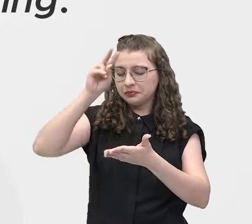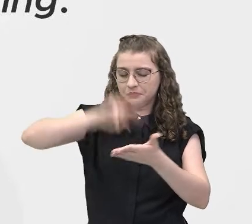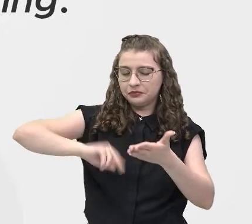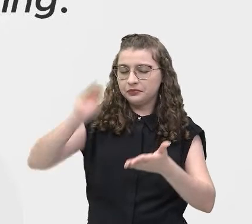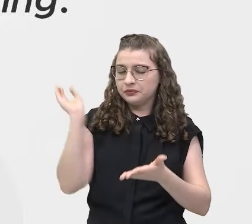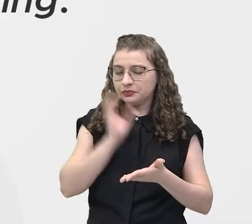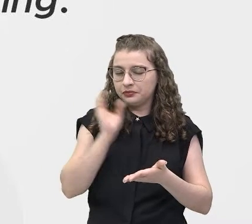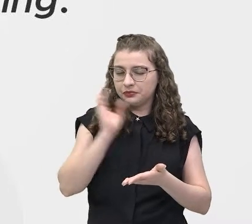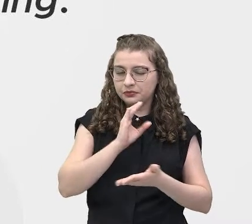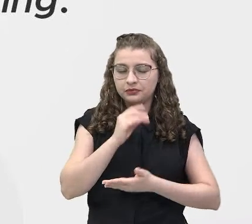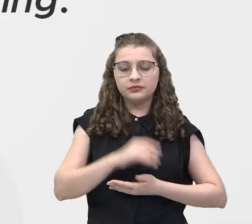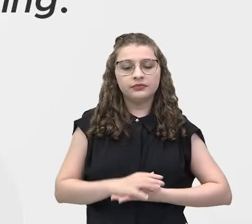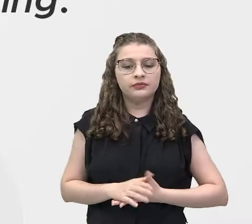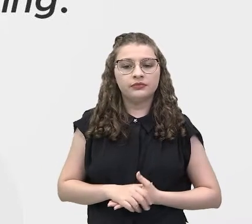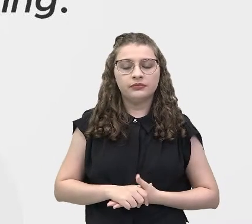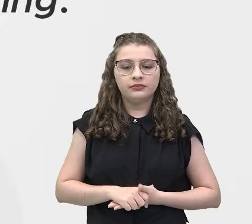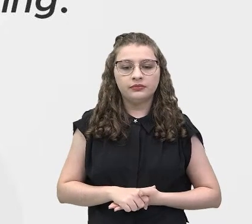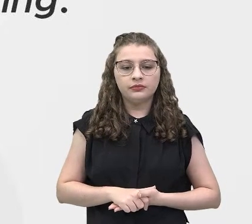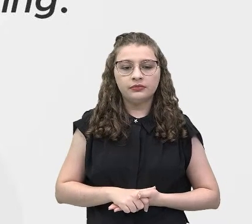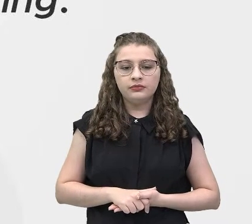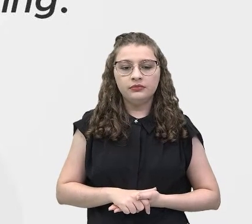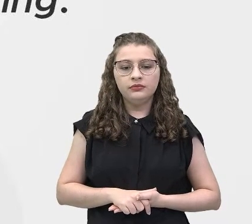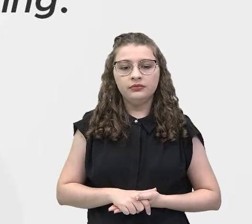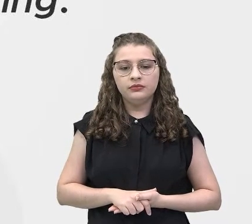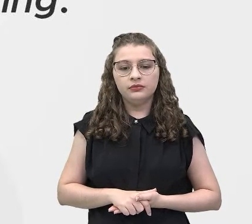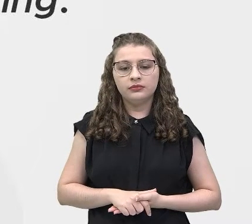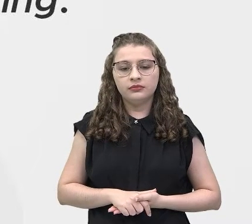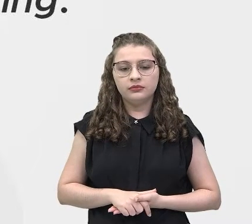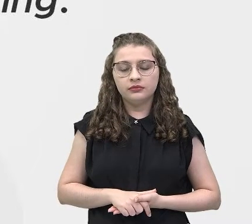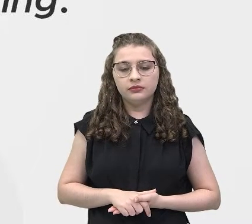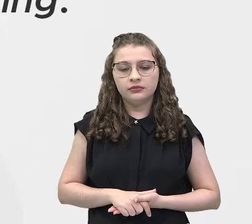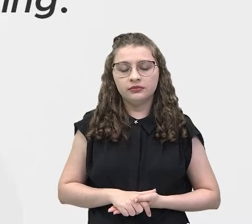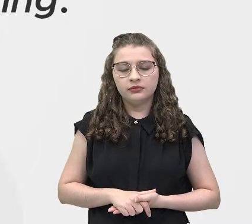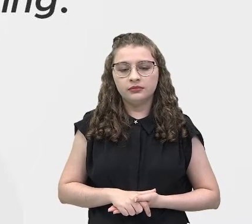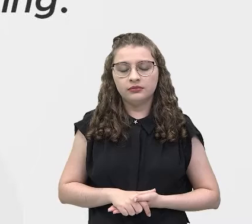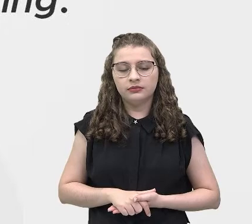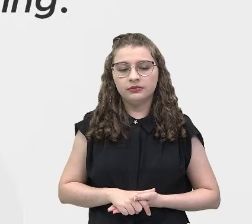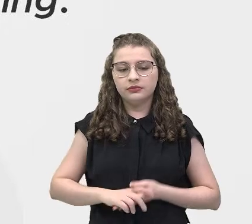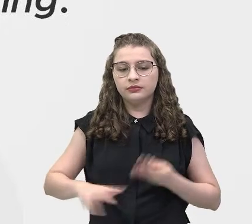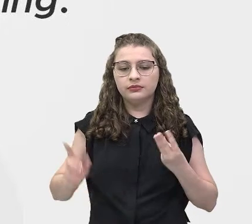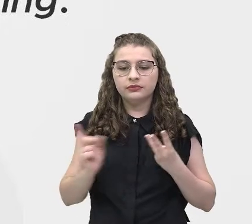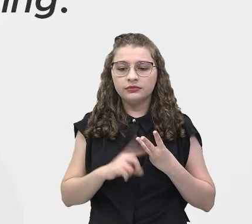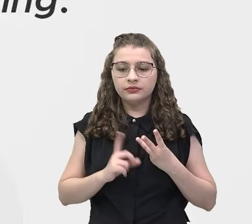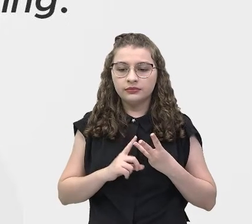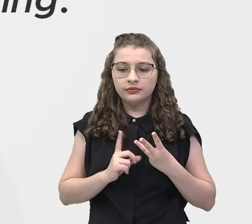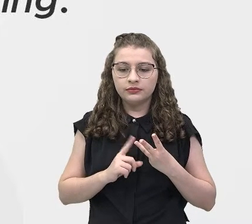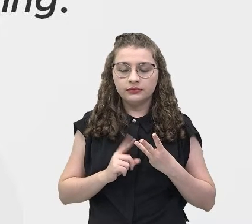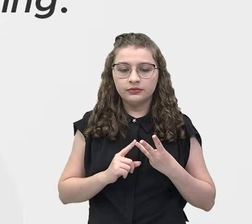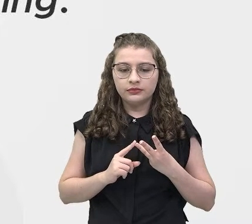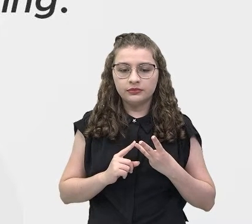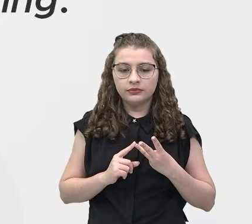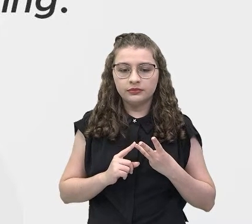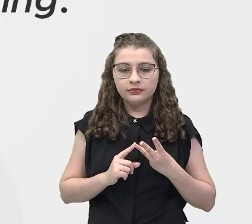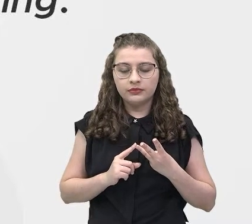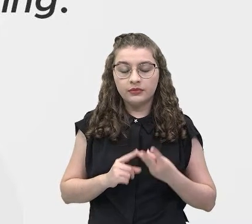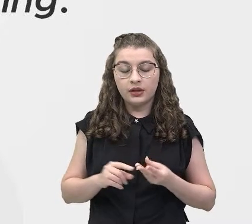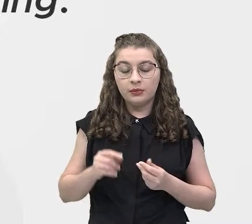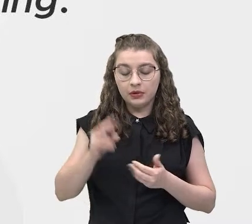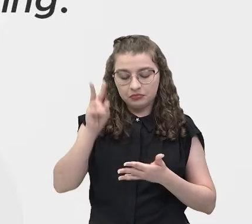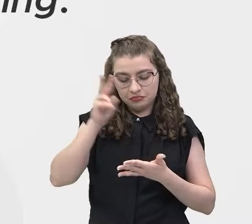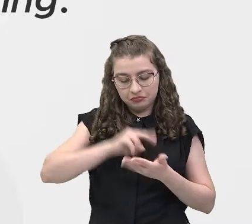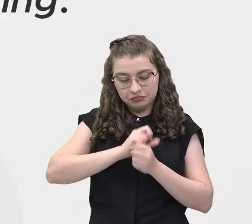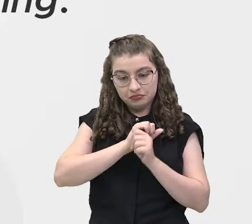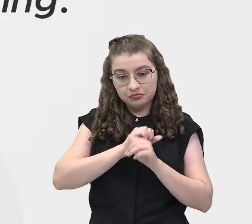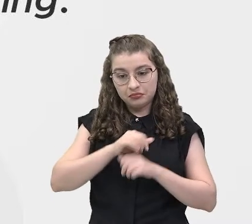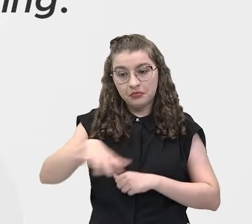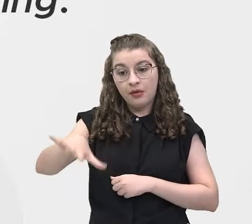você pode utilizar o skimming. E olha só, a última característica. É uma leitura mais abrangente